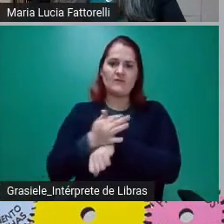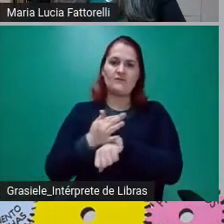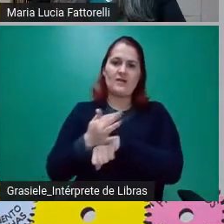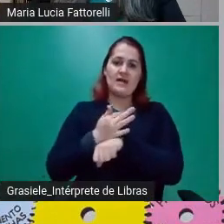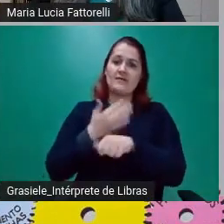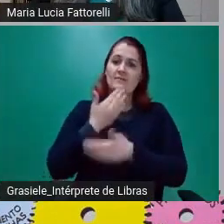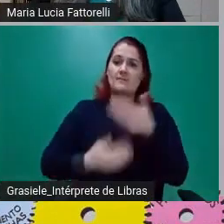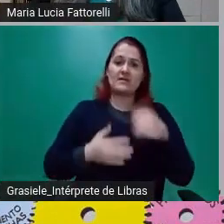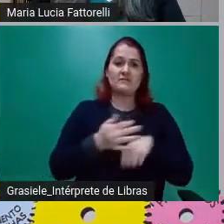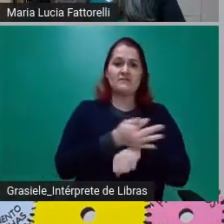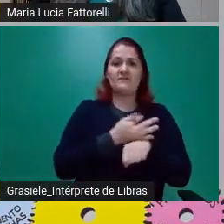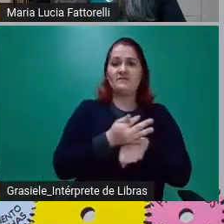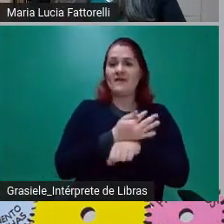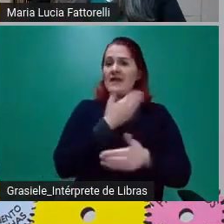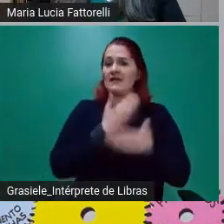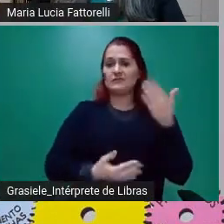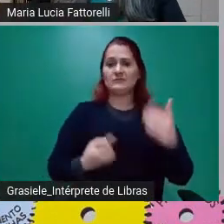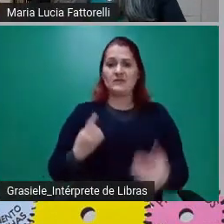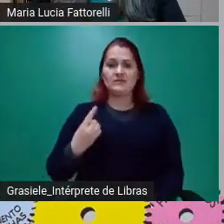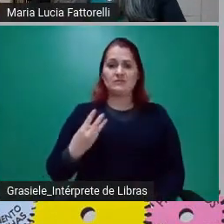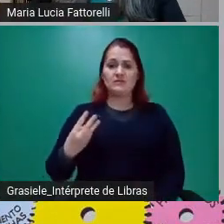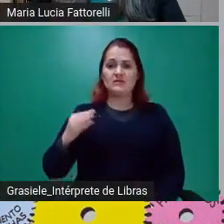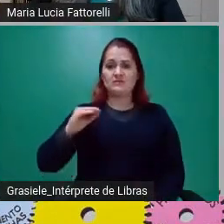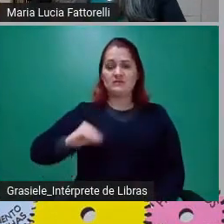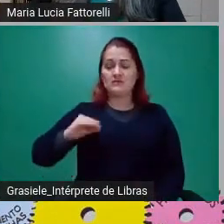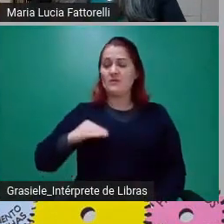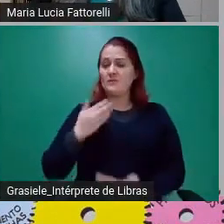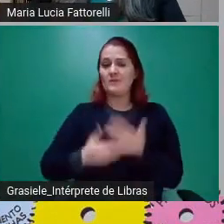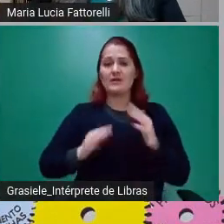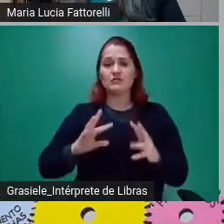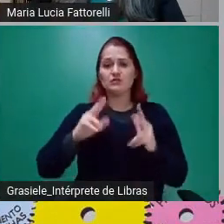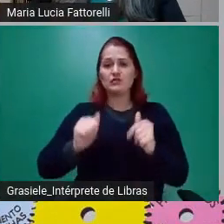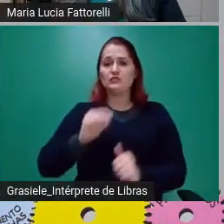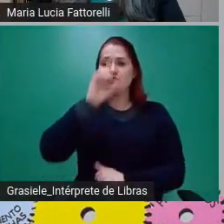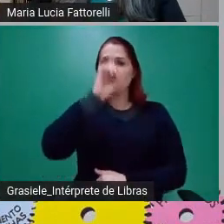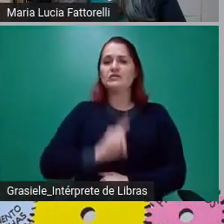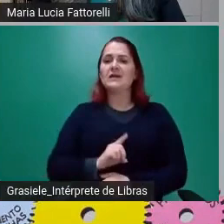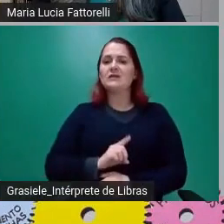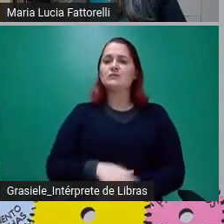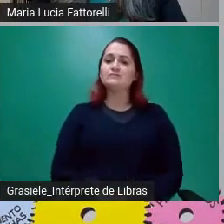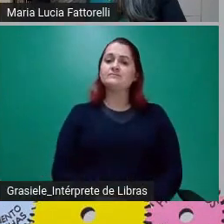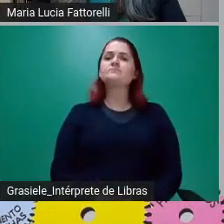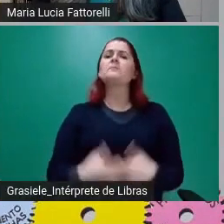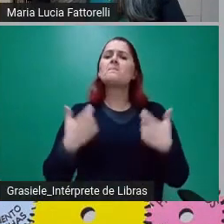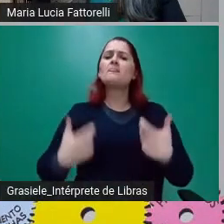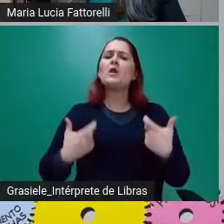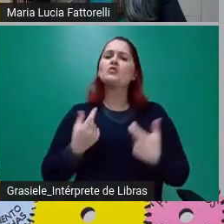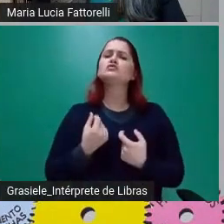perde 13º, ele perde tudo. E para onde que vai esse recurso?